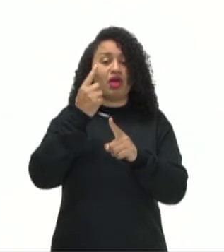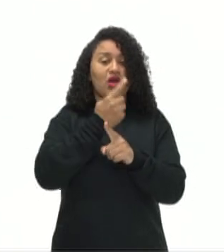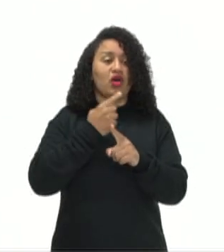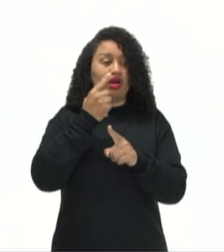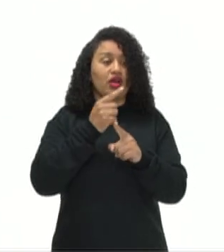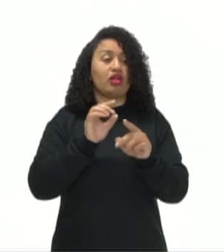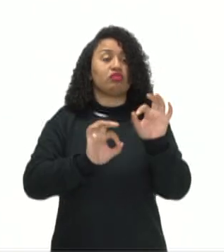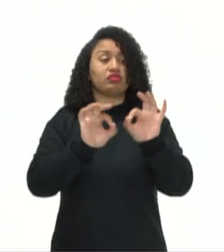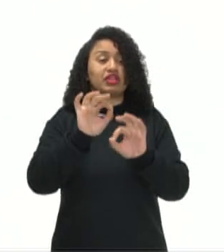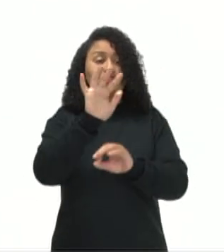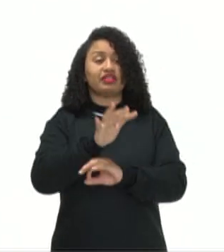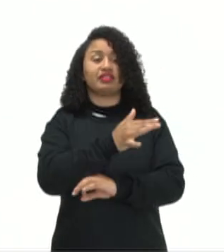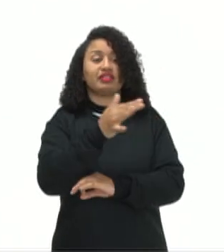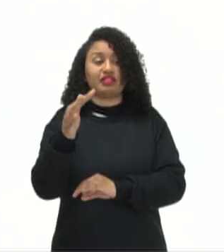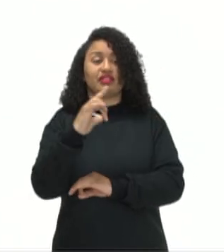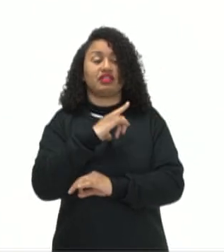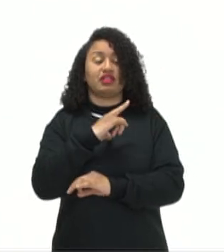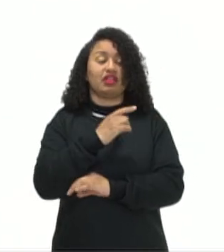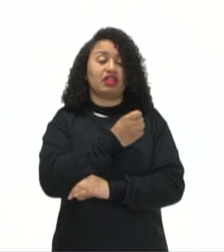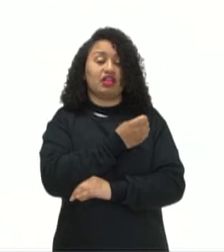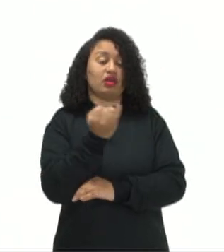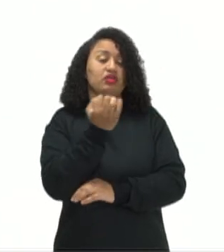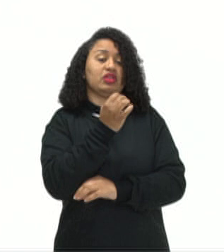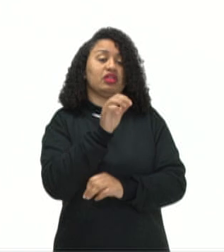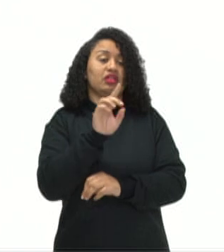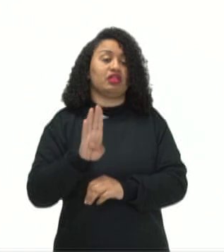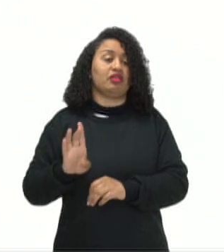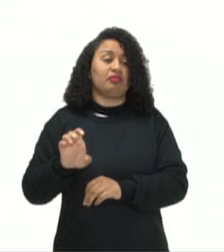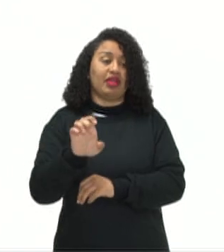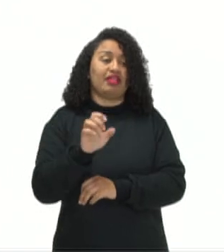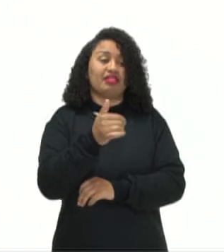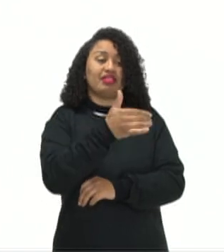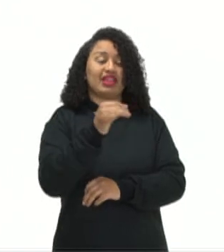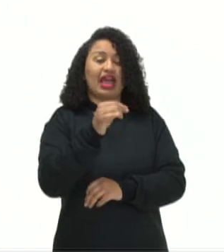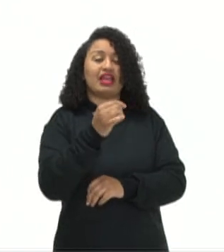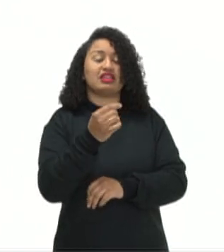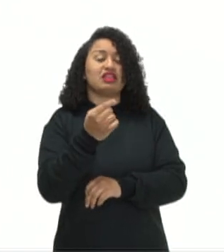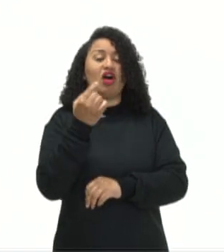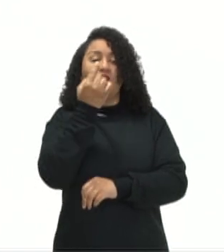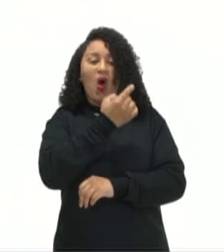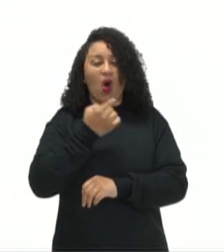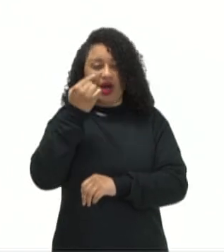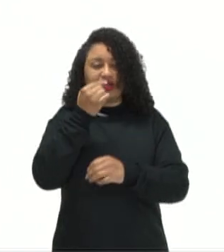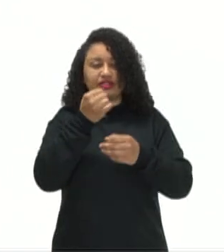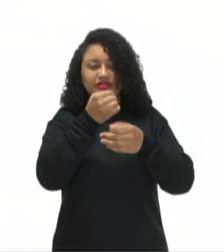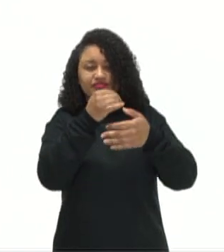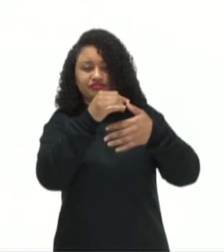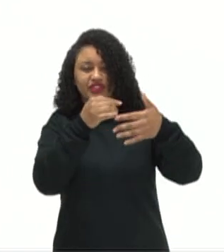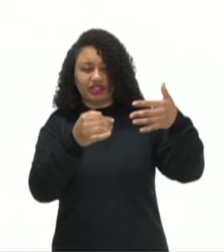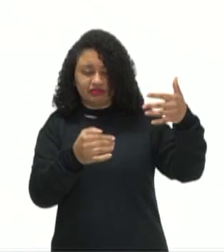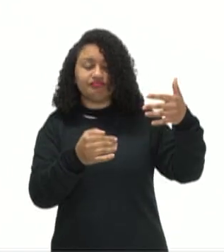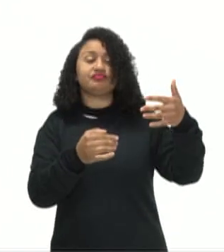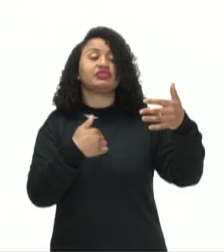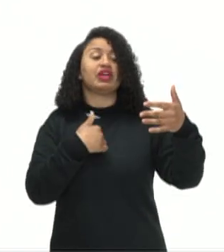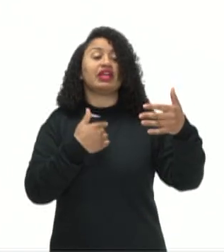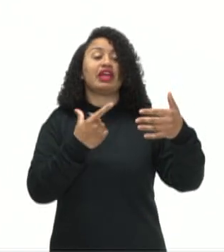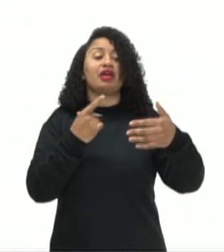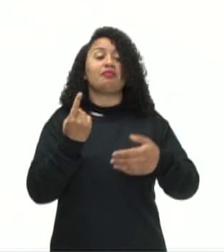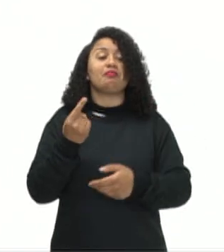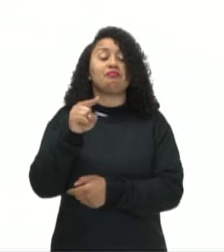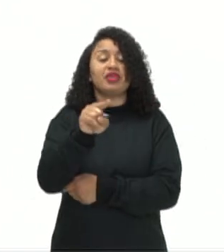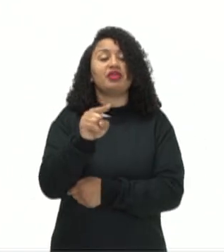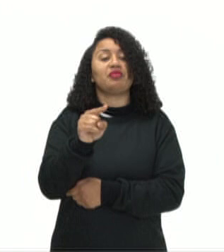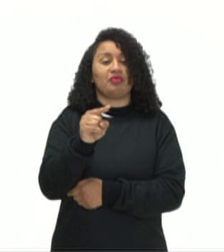uma tabela com o número de bactérias nas 10 primeiras horas, considerando que há 1000